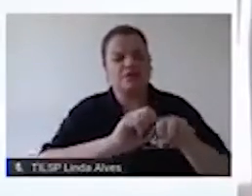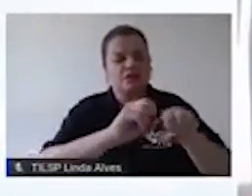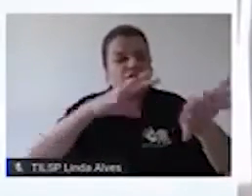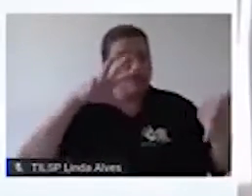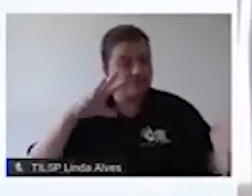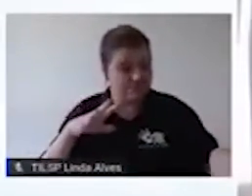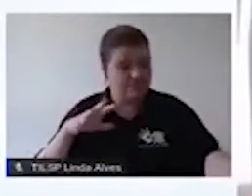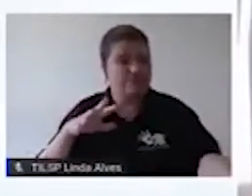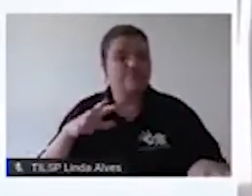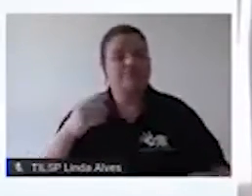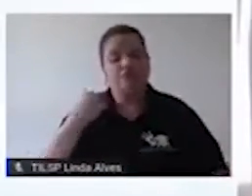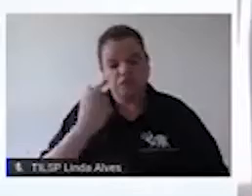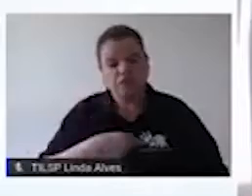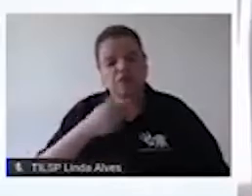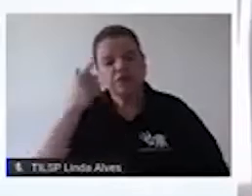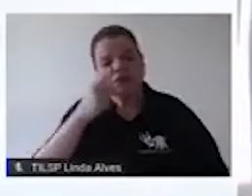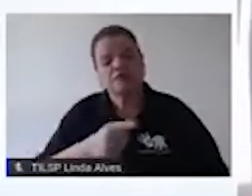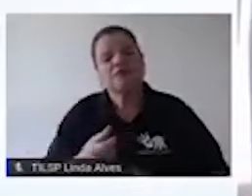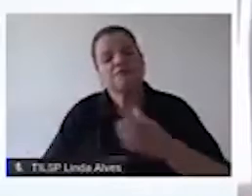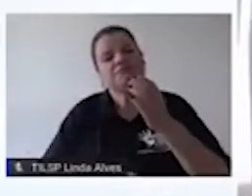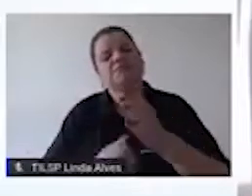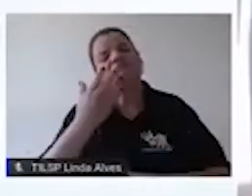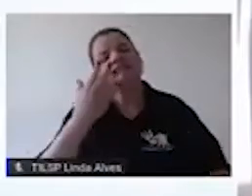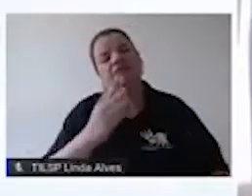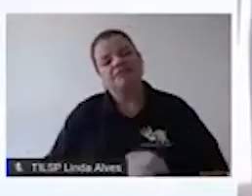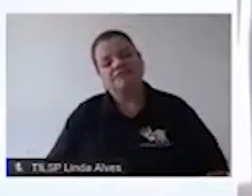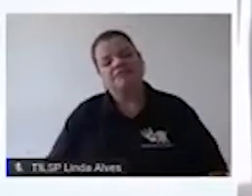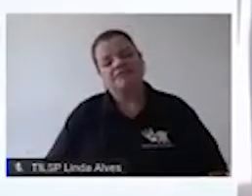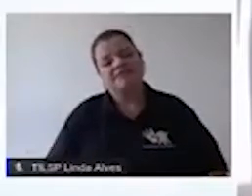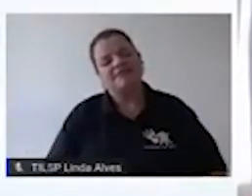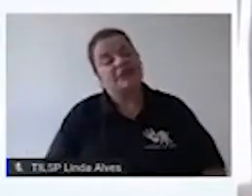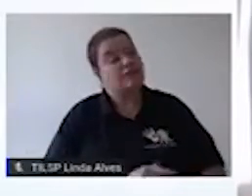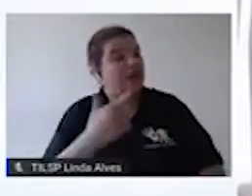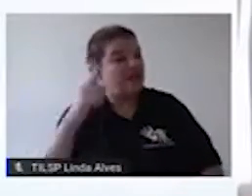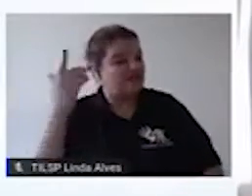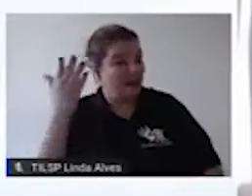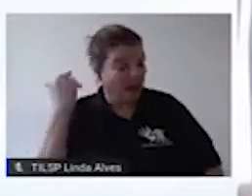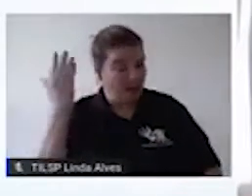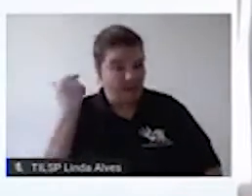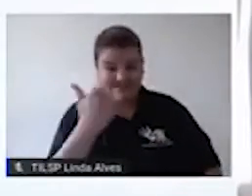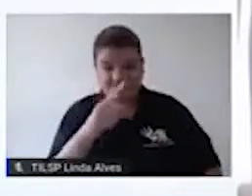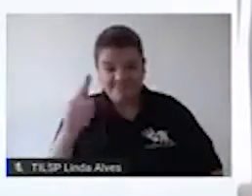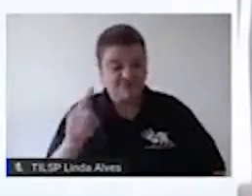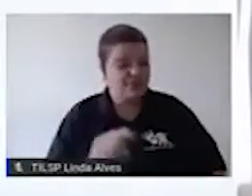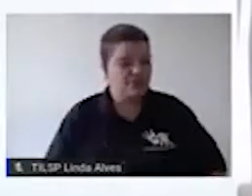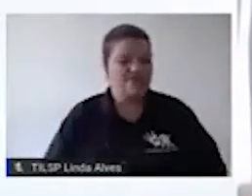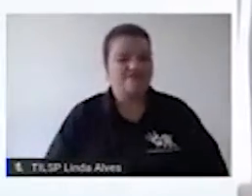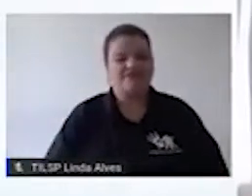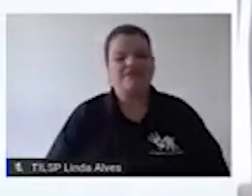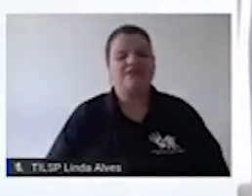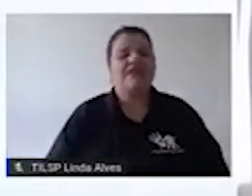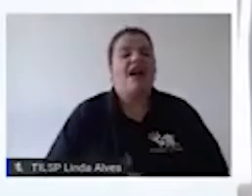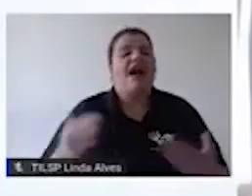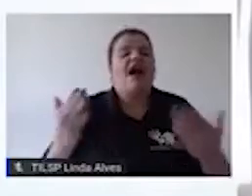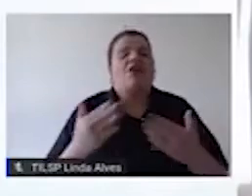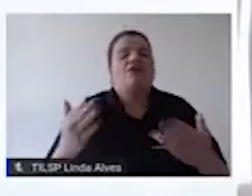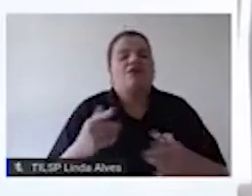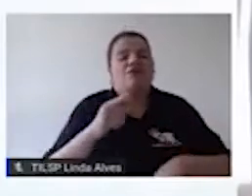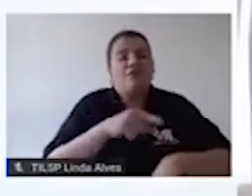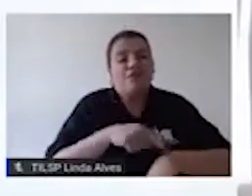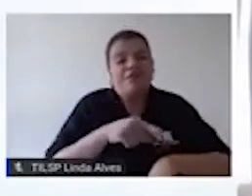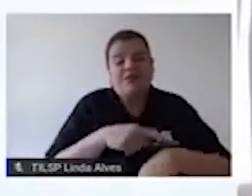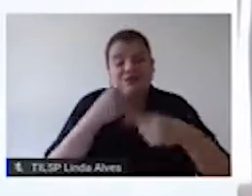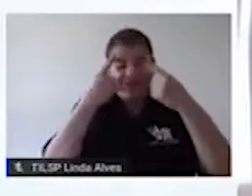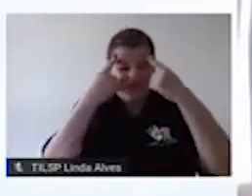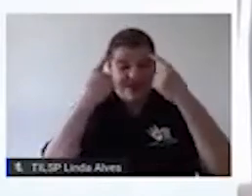né, que Uhum. implementaram, mas também antes disso não tinha. Bem quando você precisa, porque qual é o momento da violência? É à